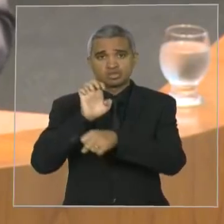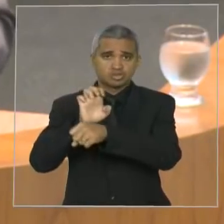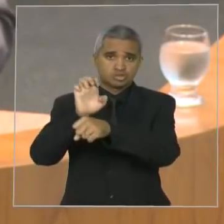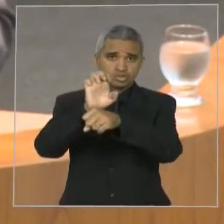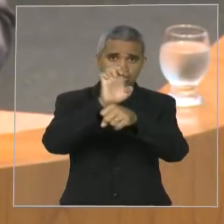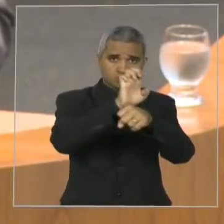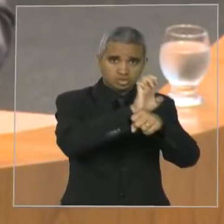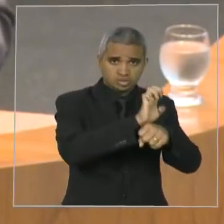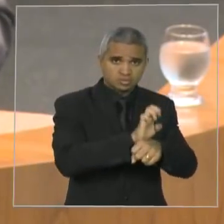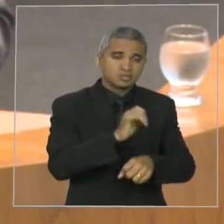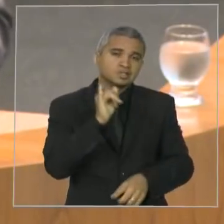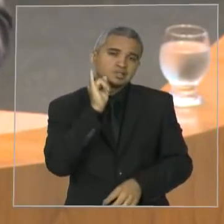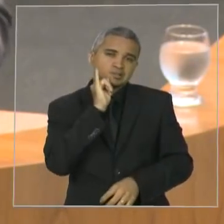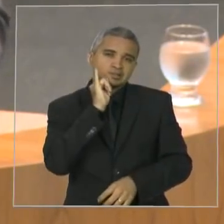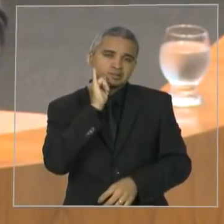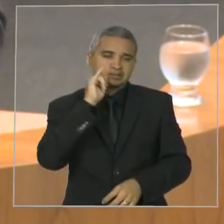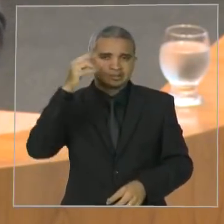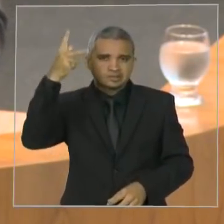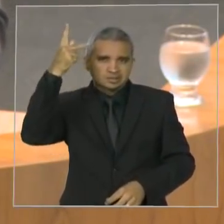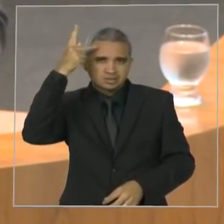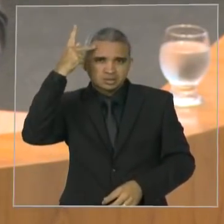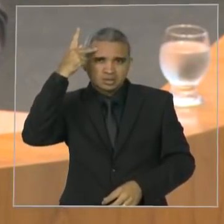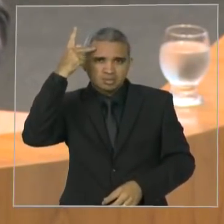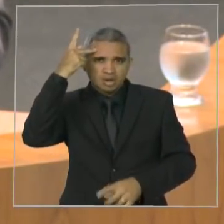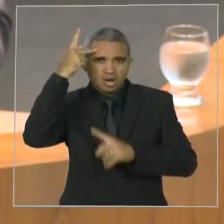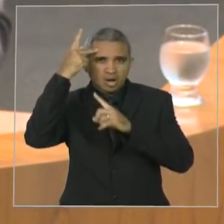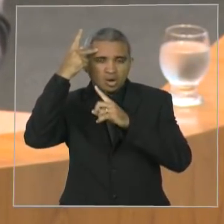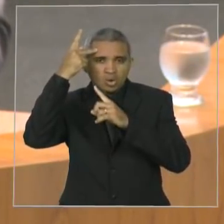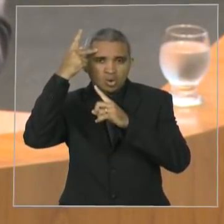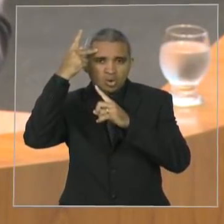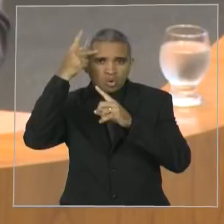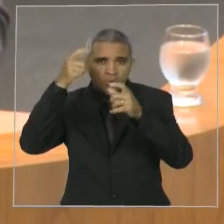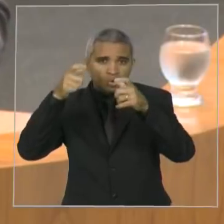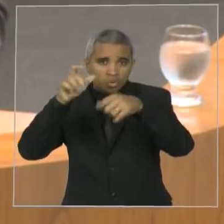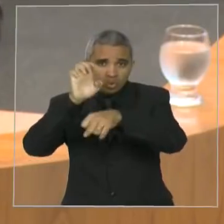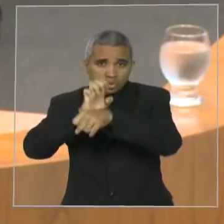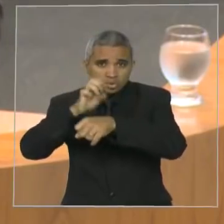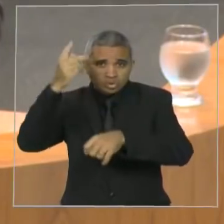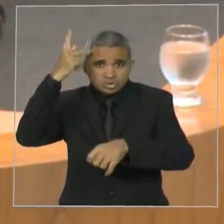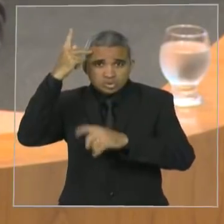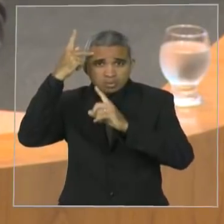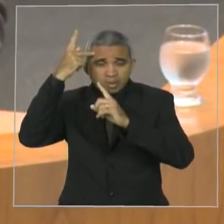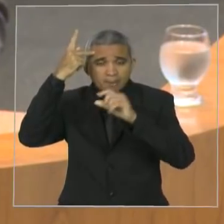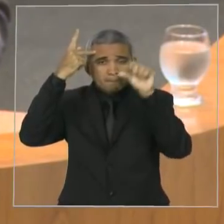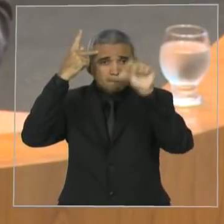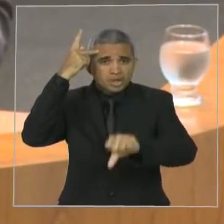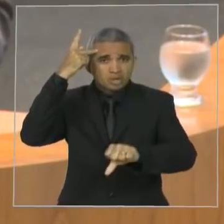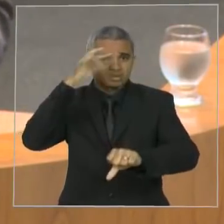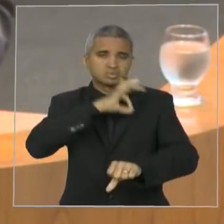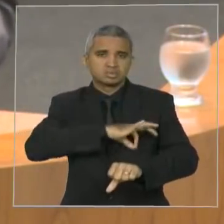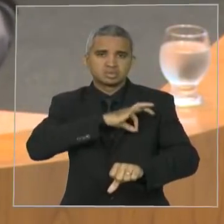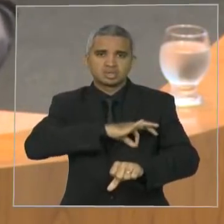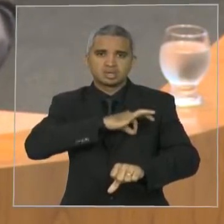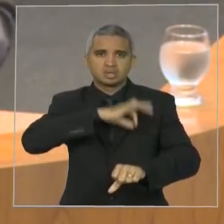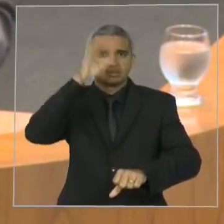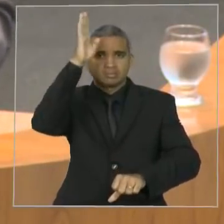sistema de segurança pública no Brasil. O mínimo é isto, e o máximo o Estado pode pagar o que puder.